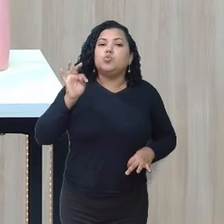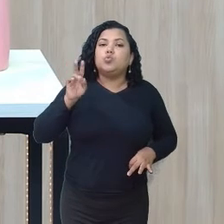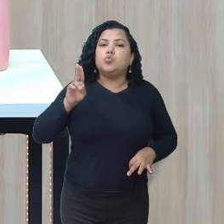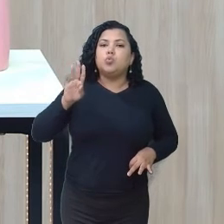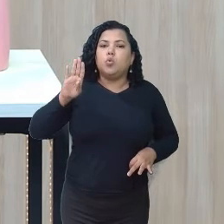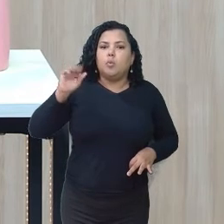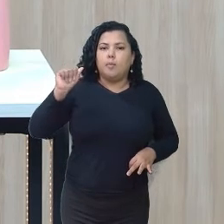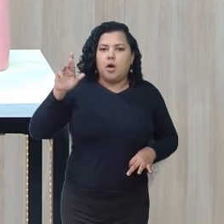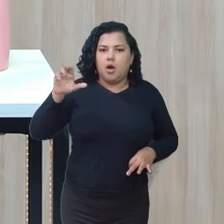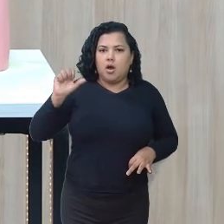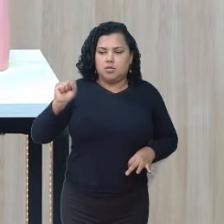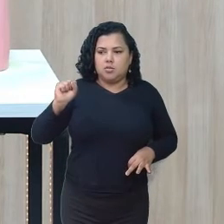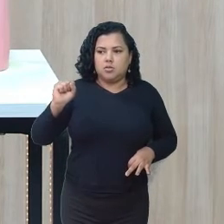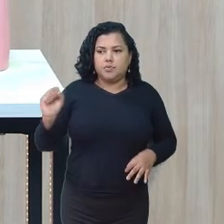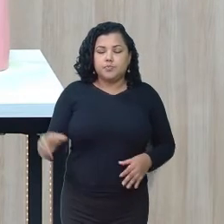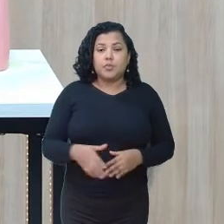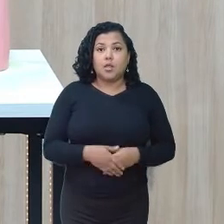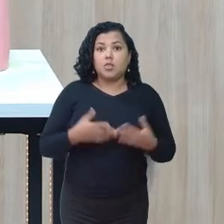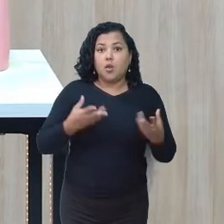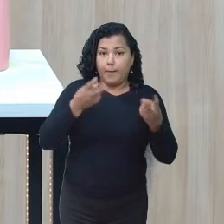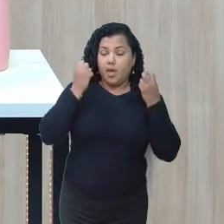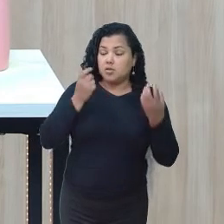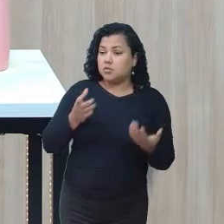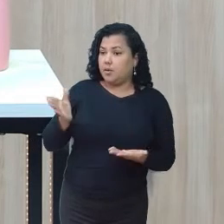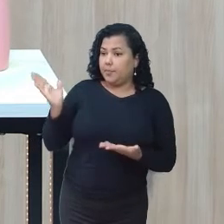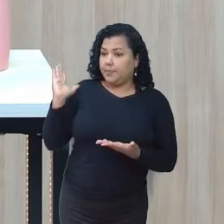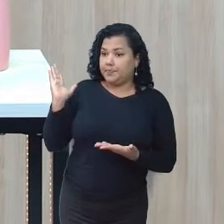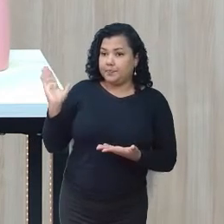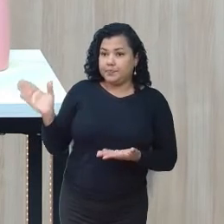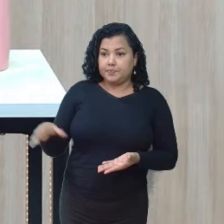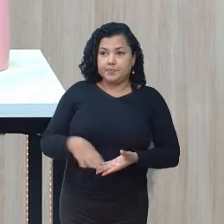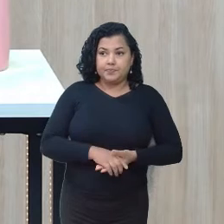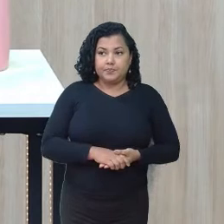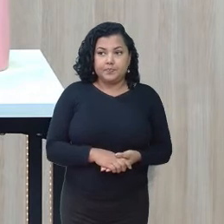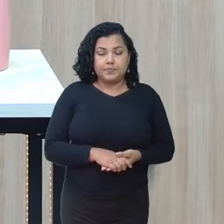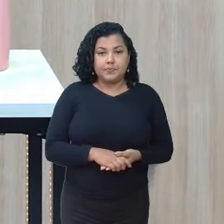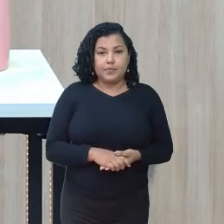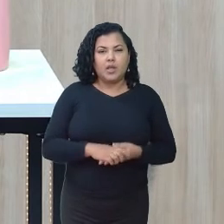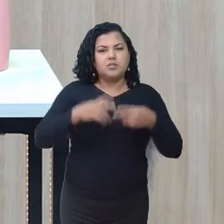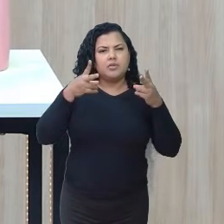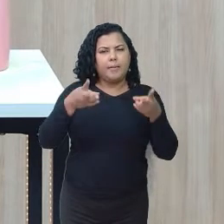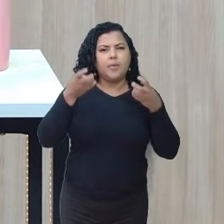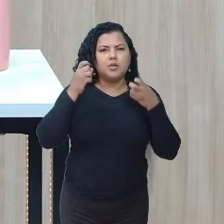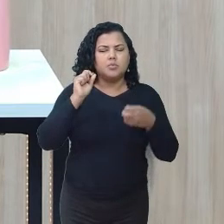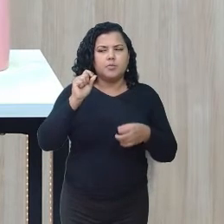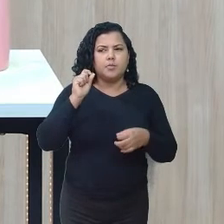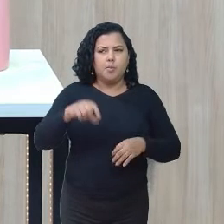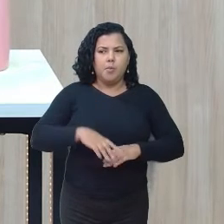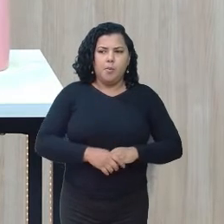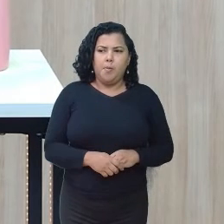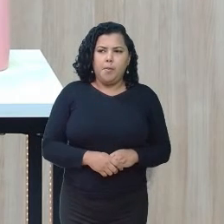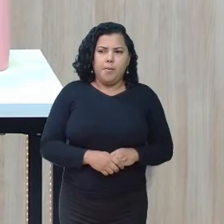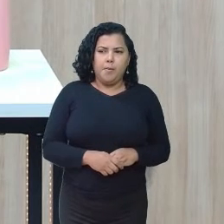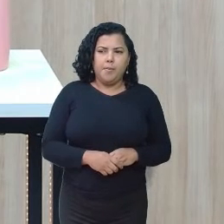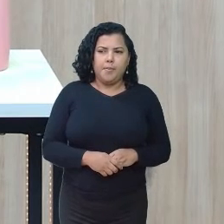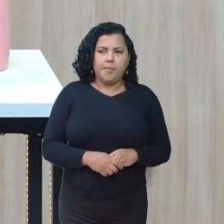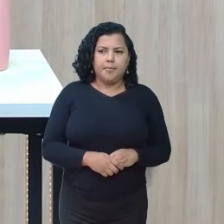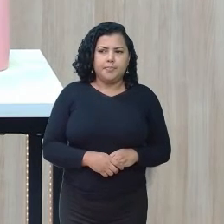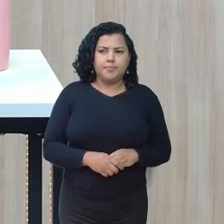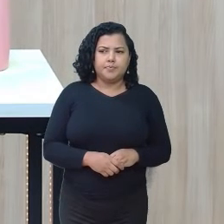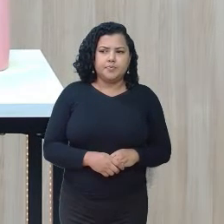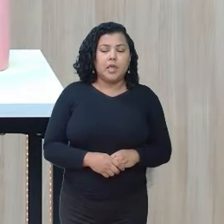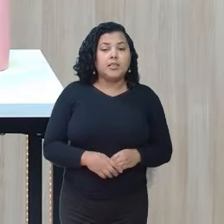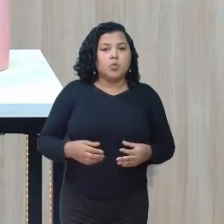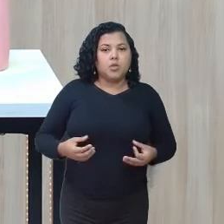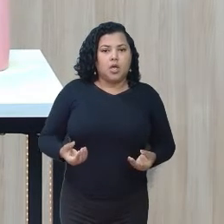observarmos aqui, nessa concepção aqui, nós estamos vendo que aqui está